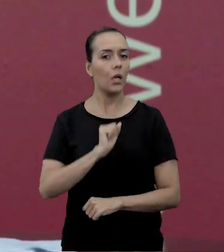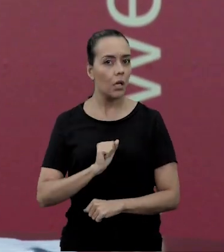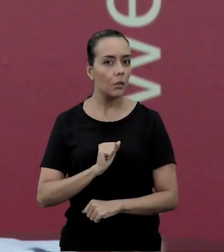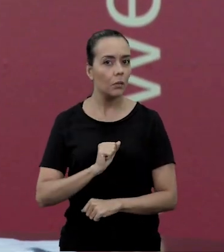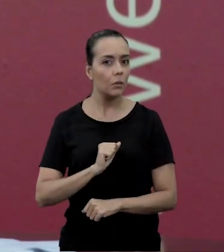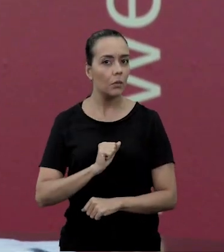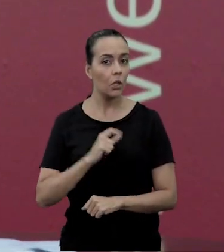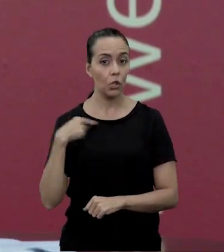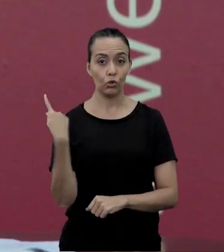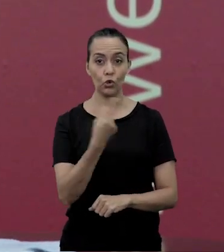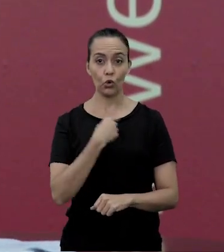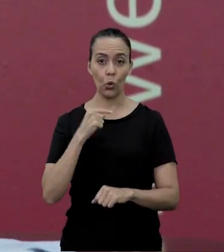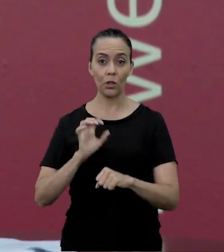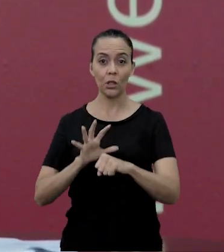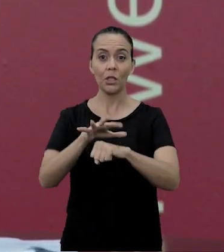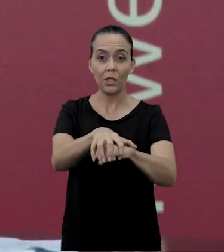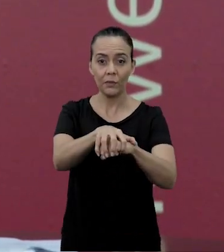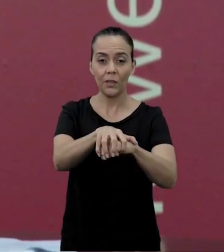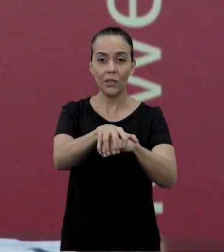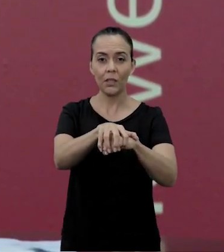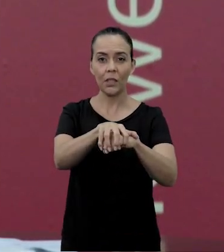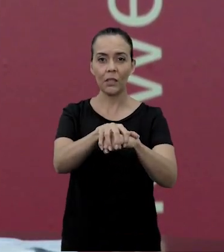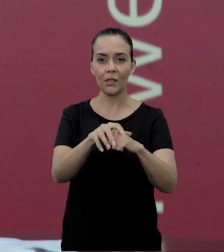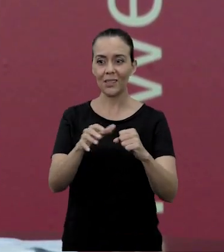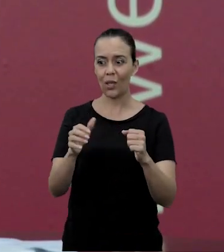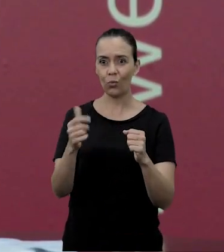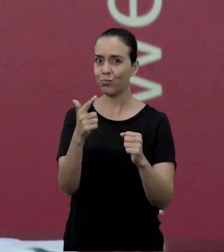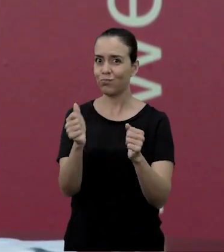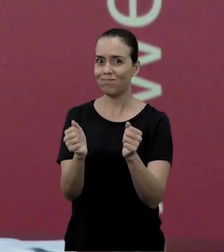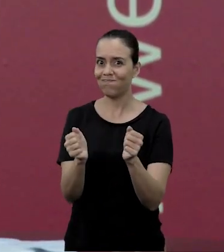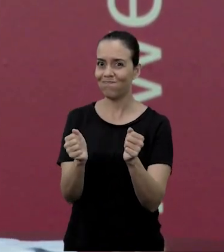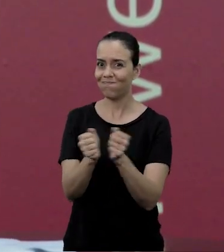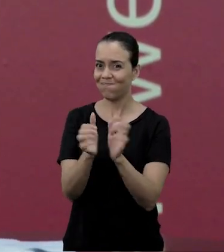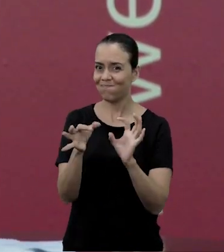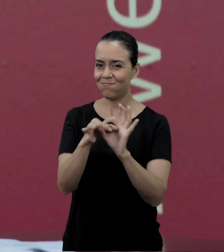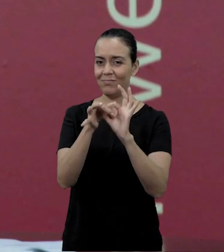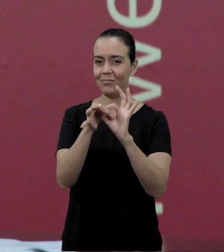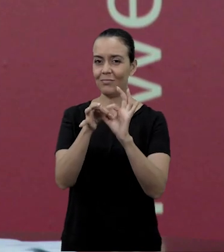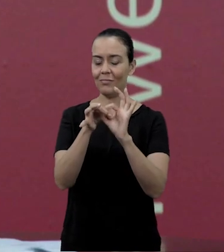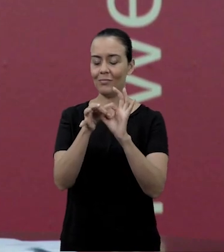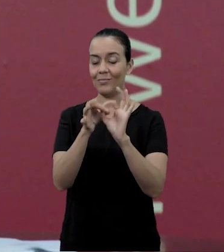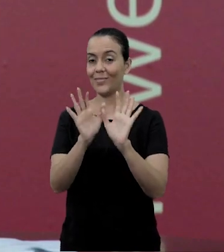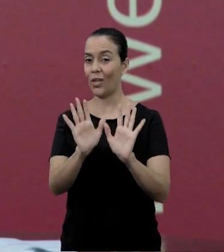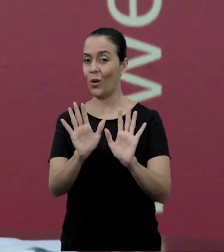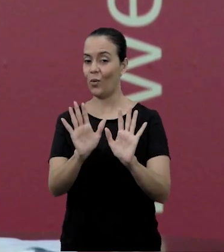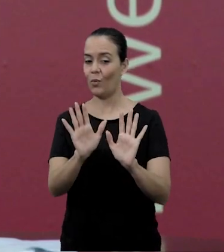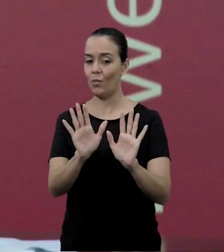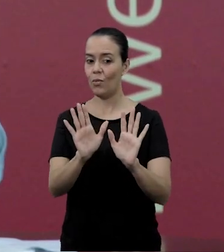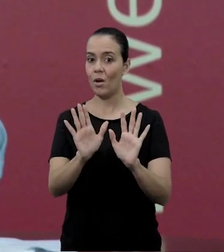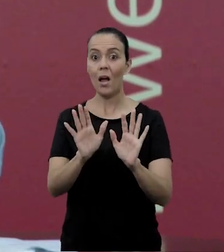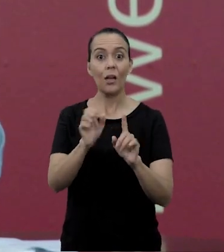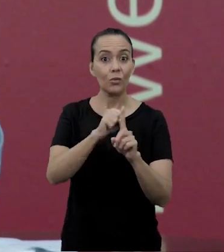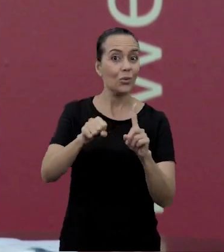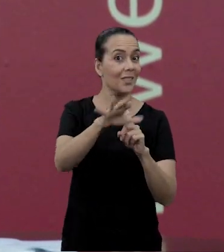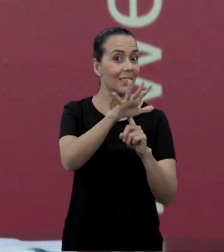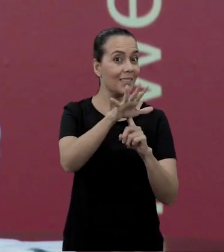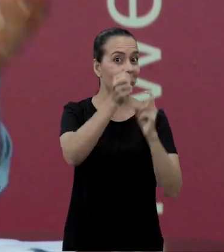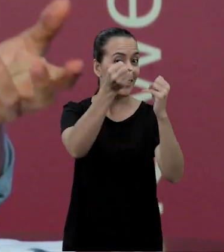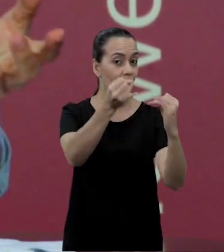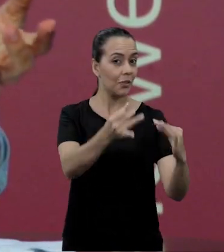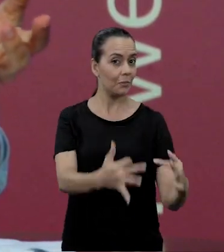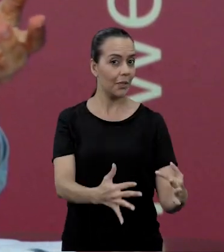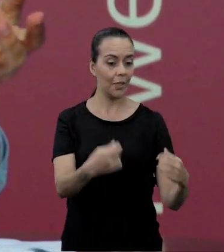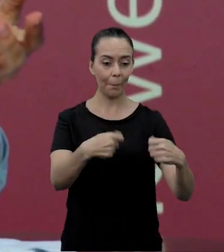nossa civilização não comunitária? Ela, por um lado, nos diz, seja livre